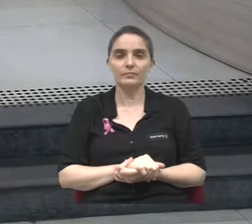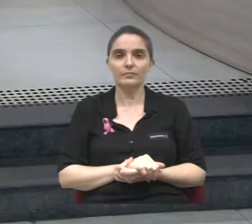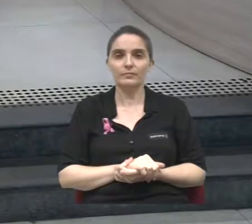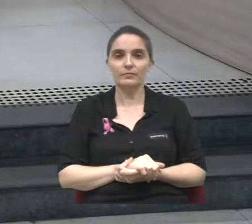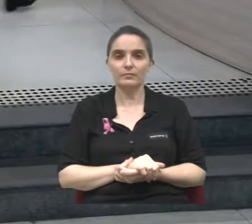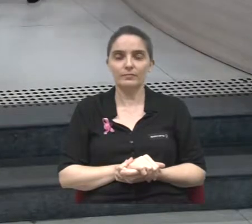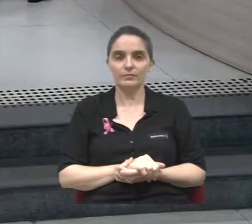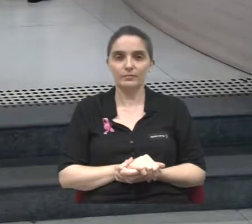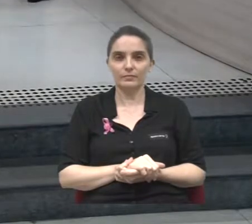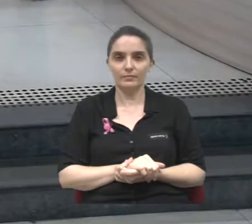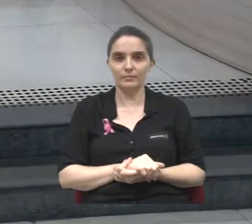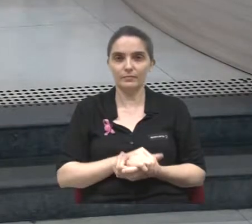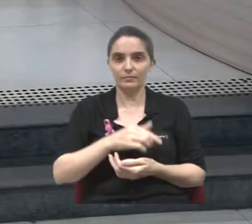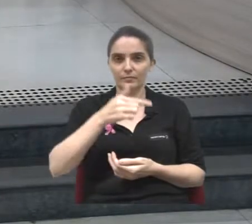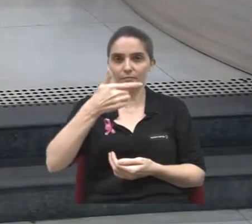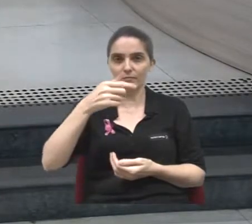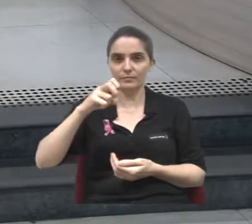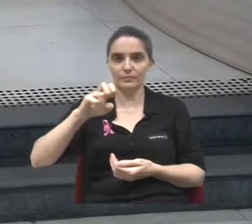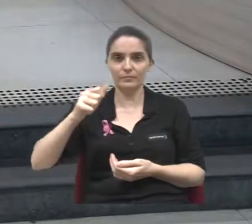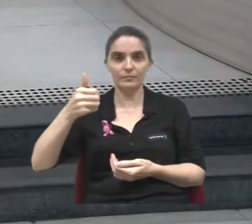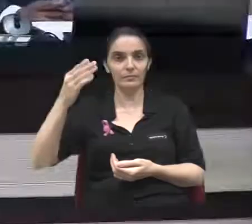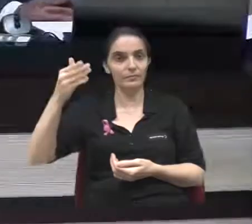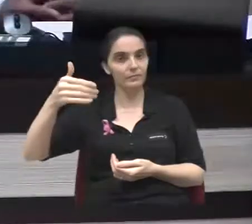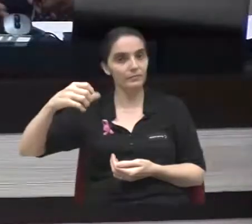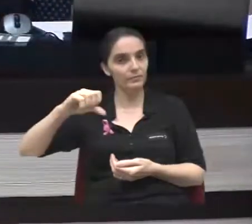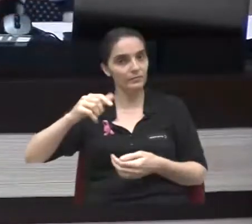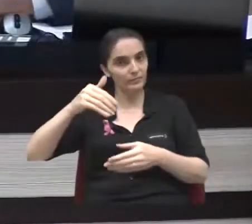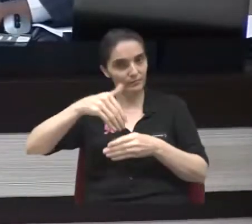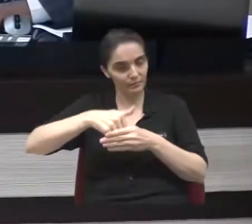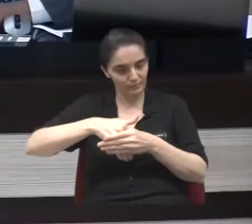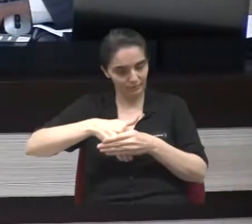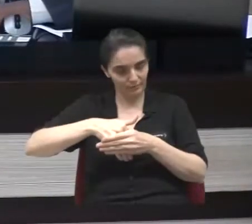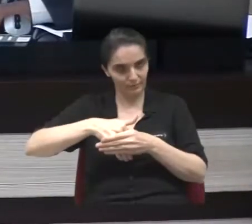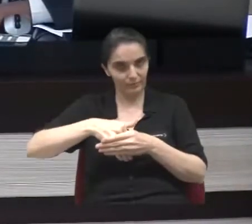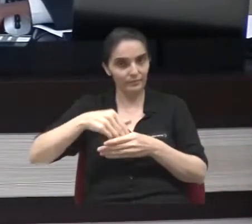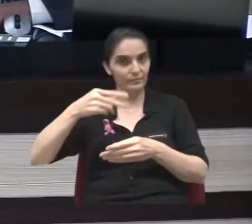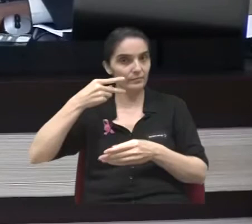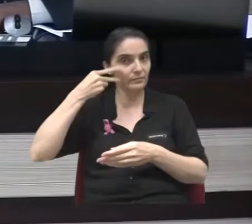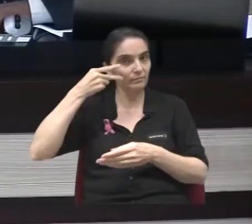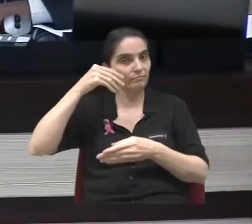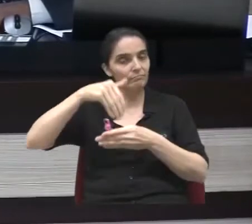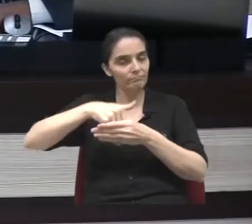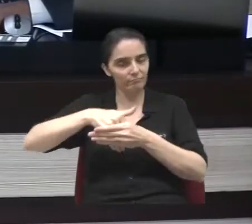A moção 251/19 está em votação. Senhores vereadores, registrem o voto.